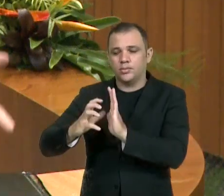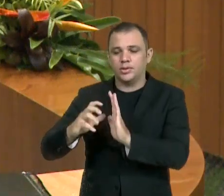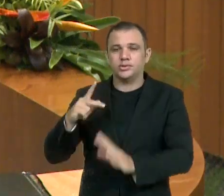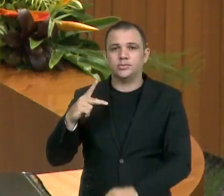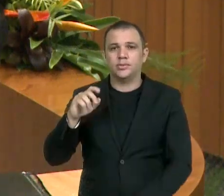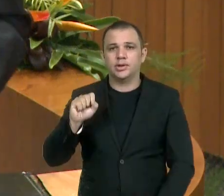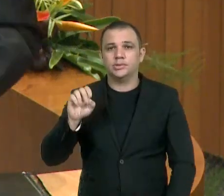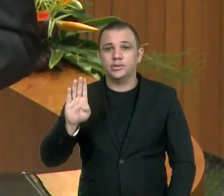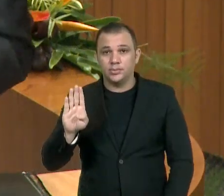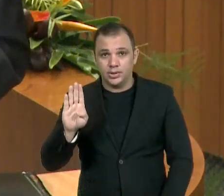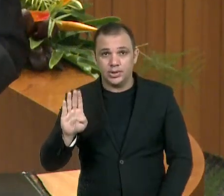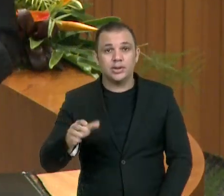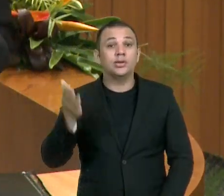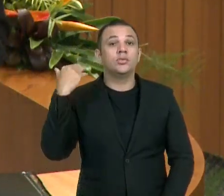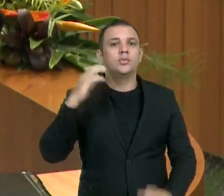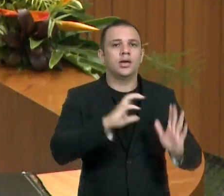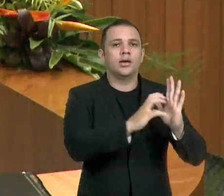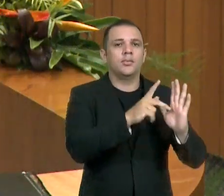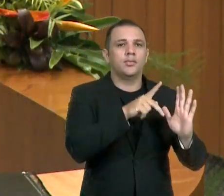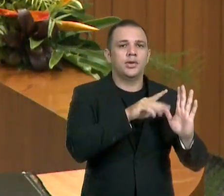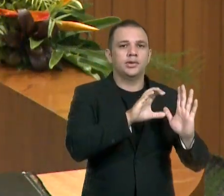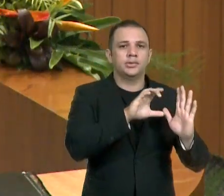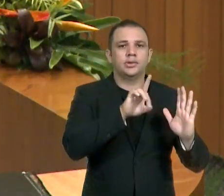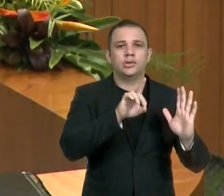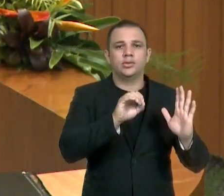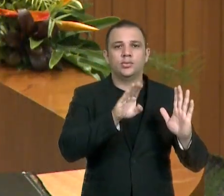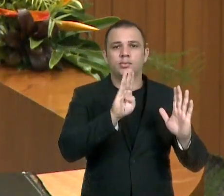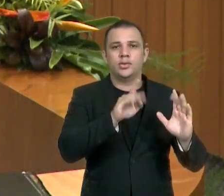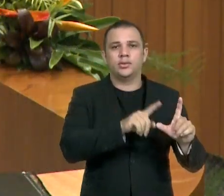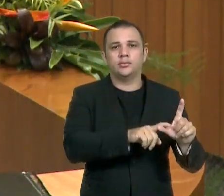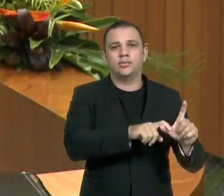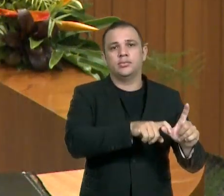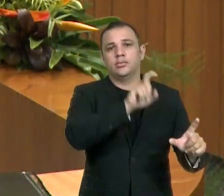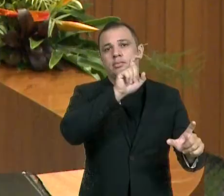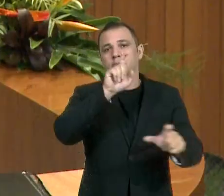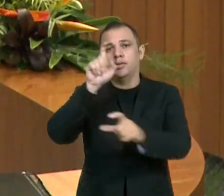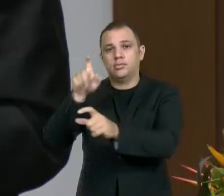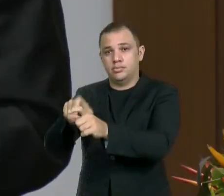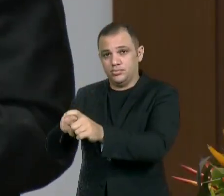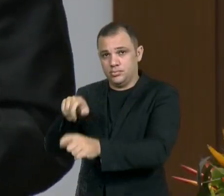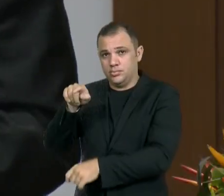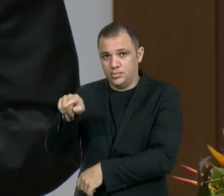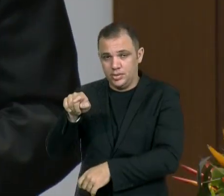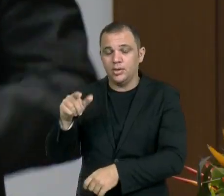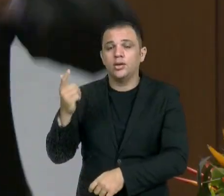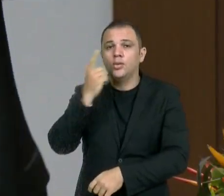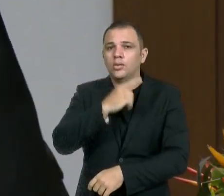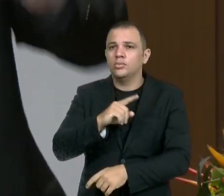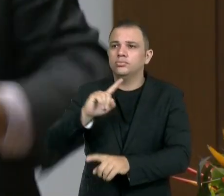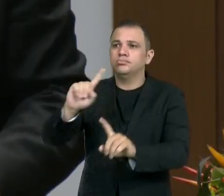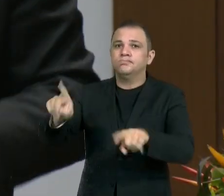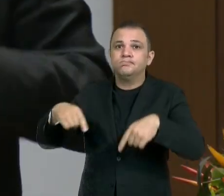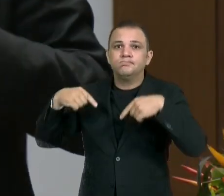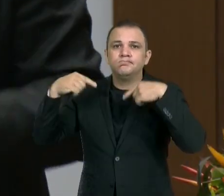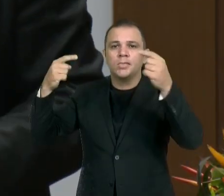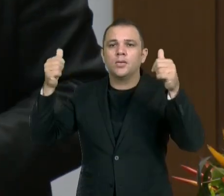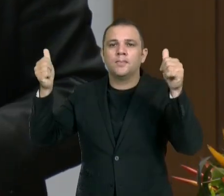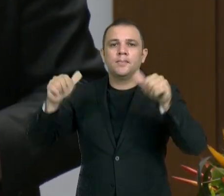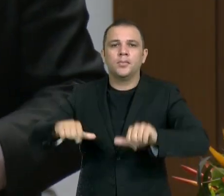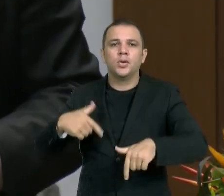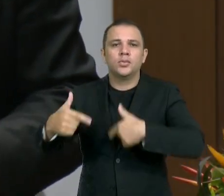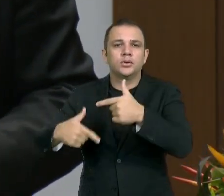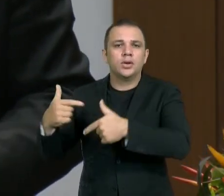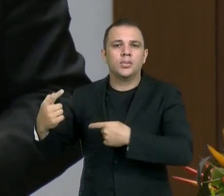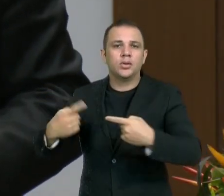mais o discurso e a ação política, que esses tivessem, de fato, pelo menos respeito pela família